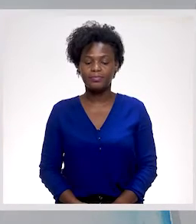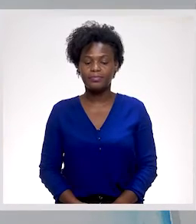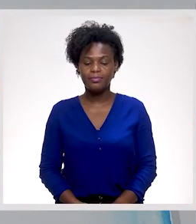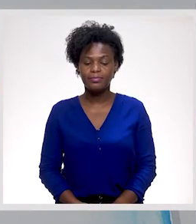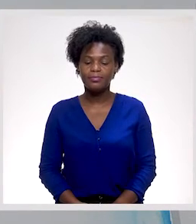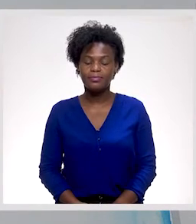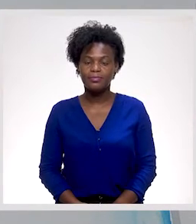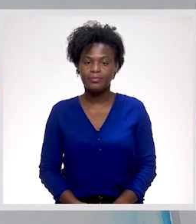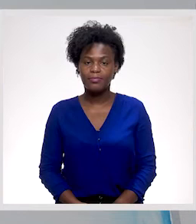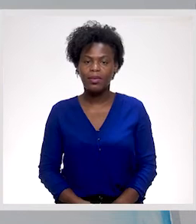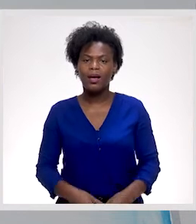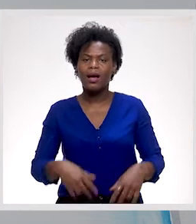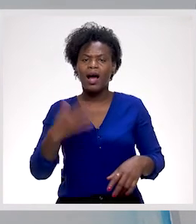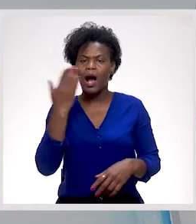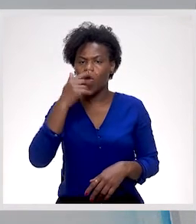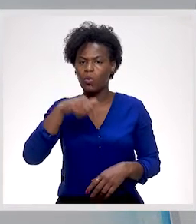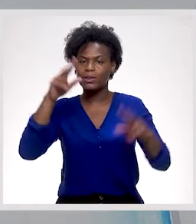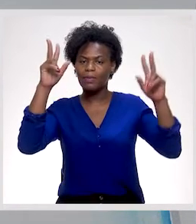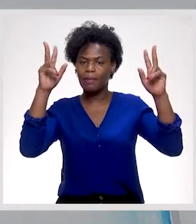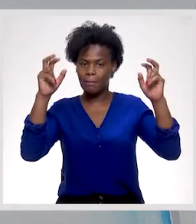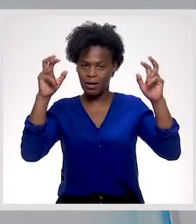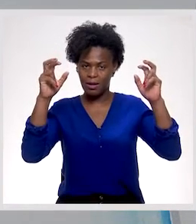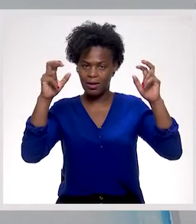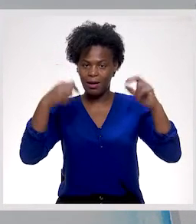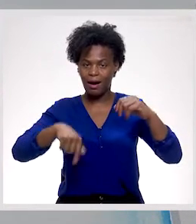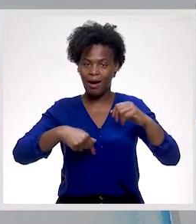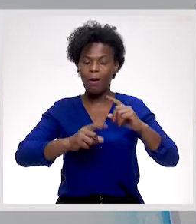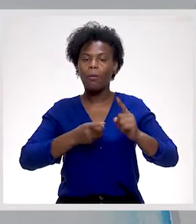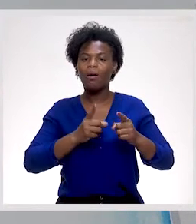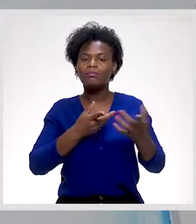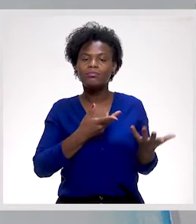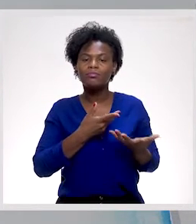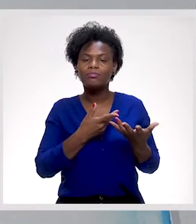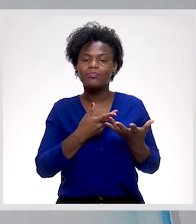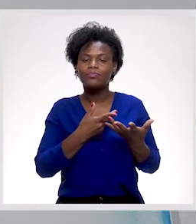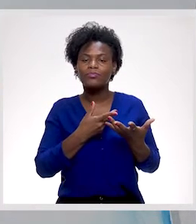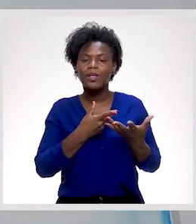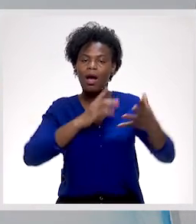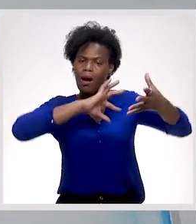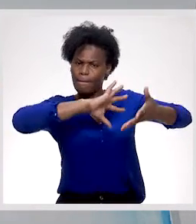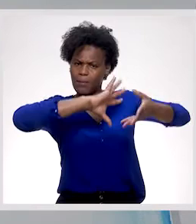O tema para a aula de hoje é os planetas